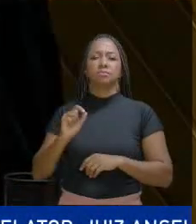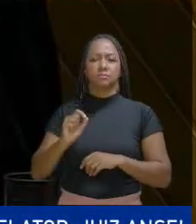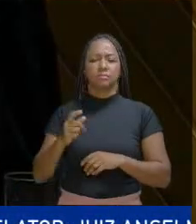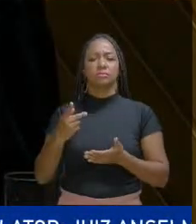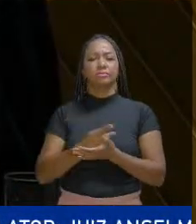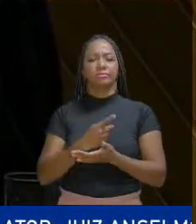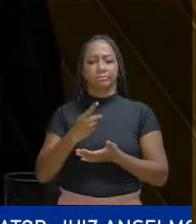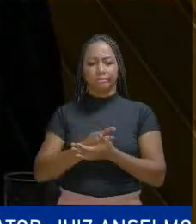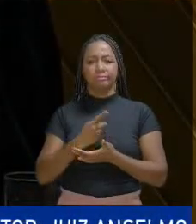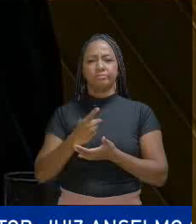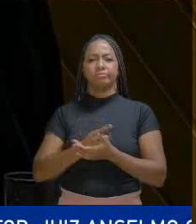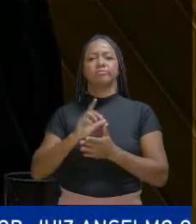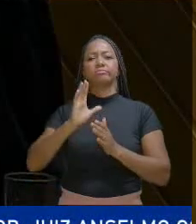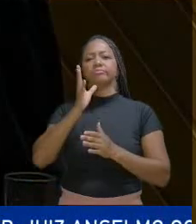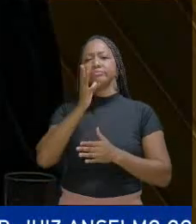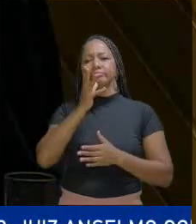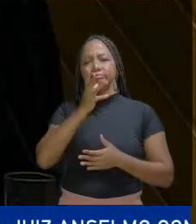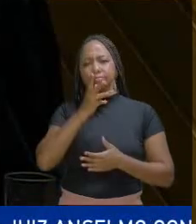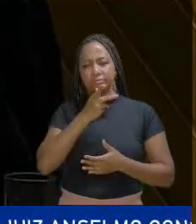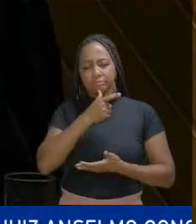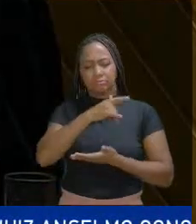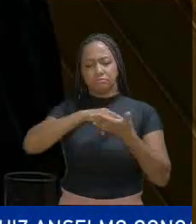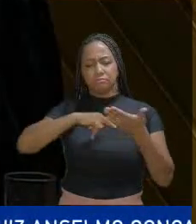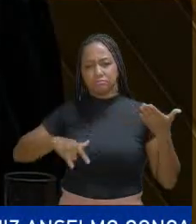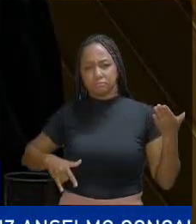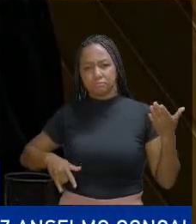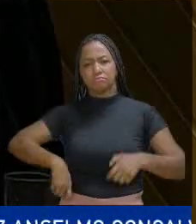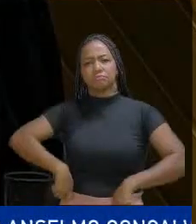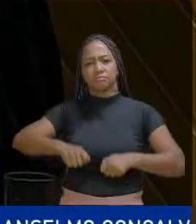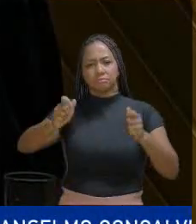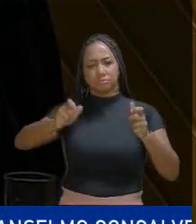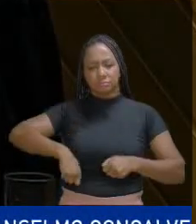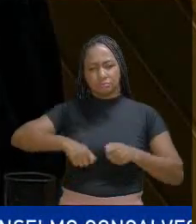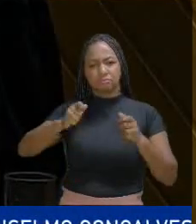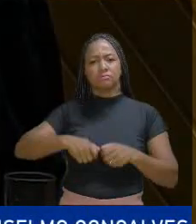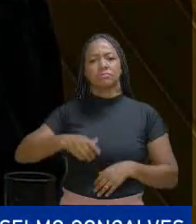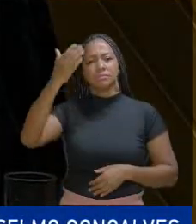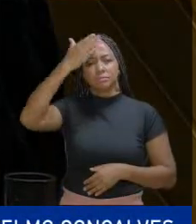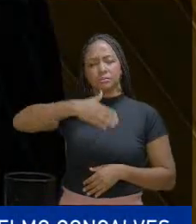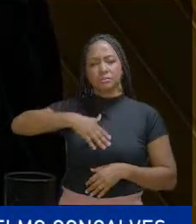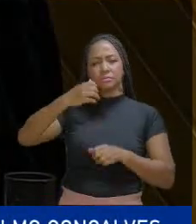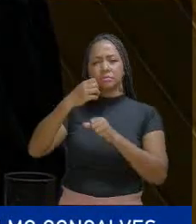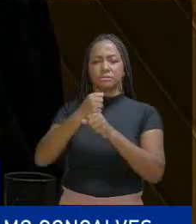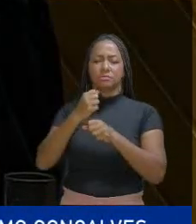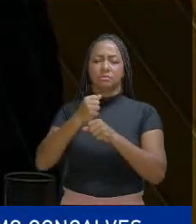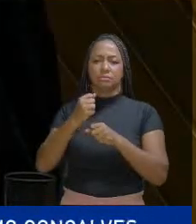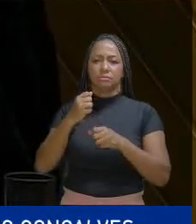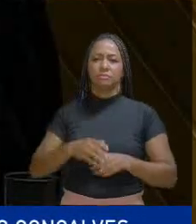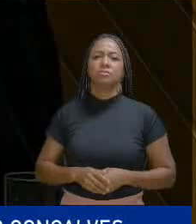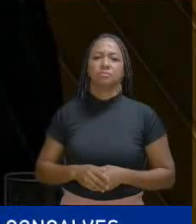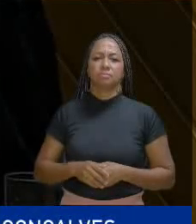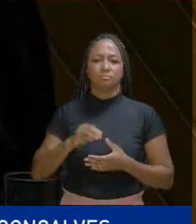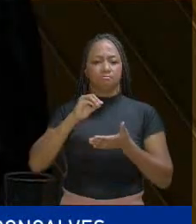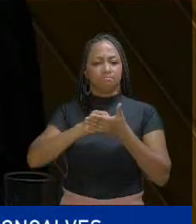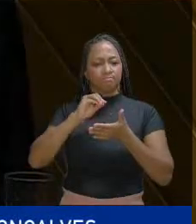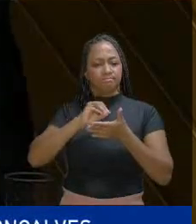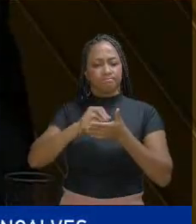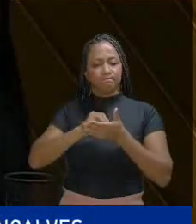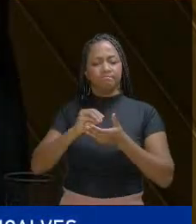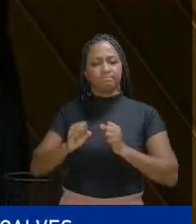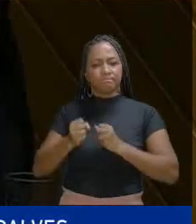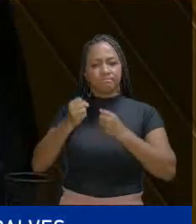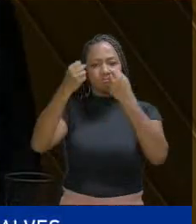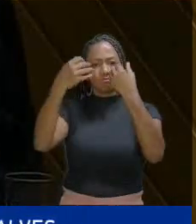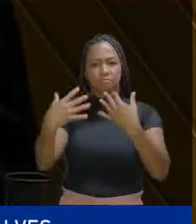de que houve emissão tardia de nota fiscal e emissão da despesa na prestação de conta, omissão da despesa